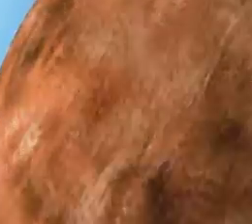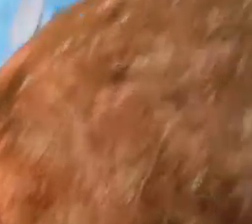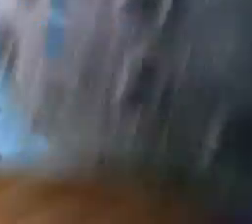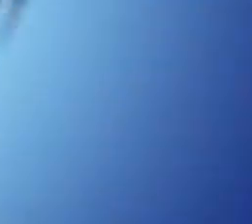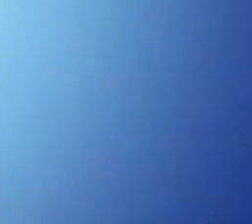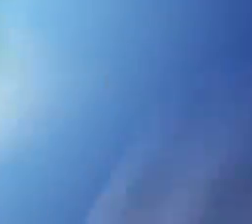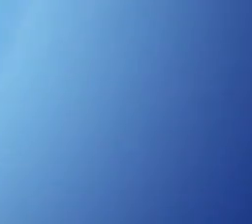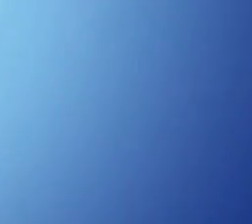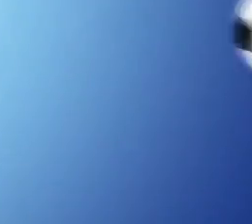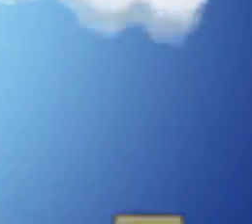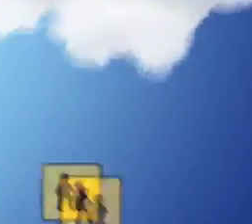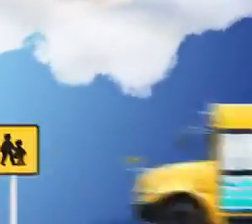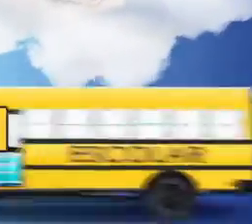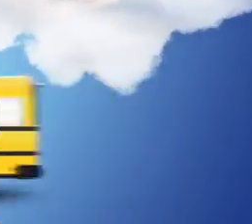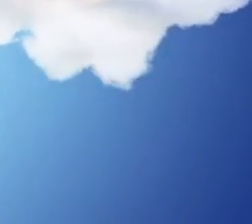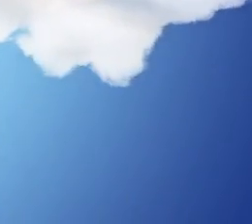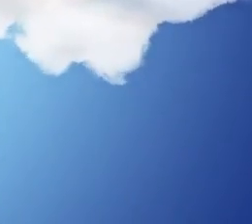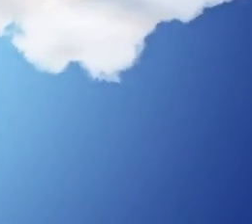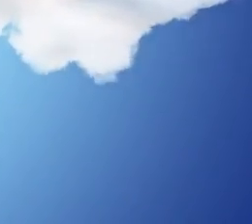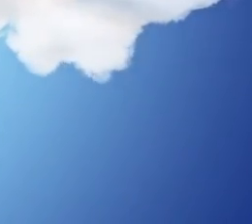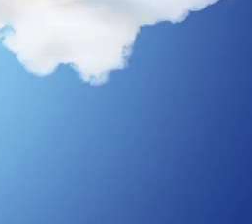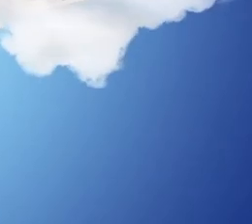E aí